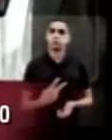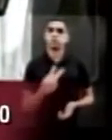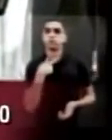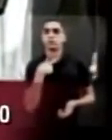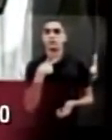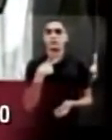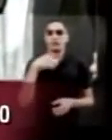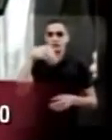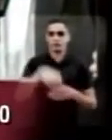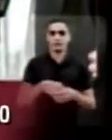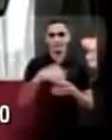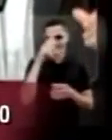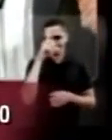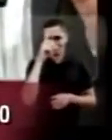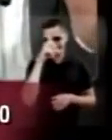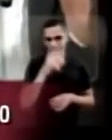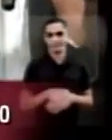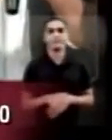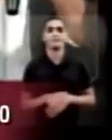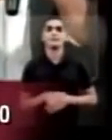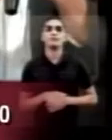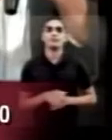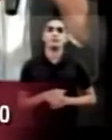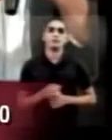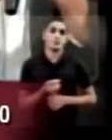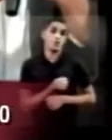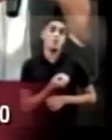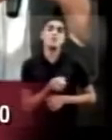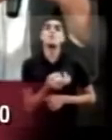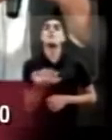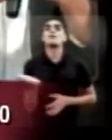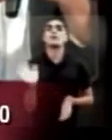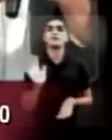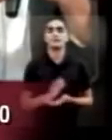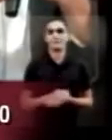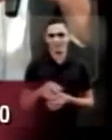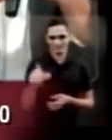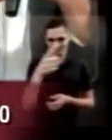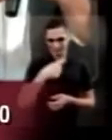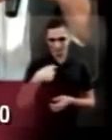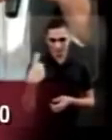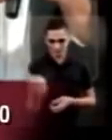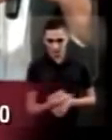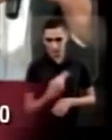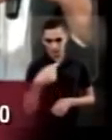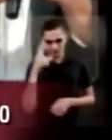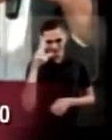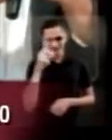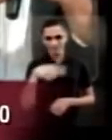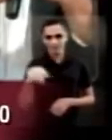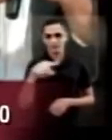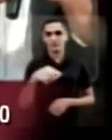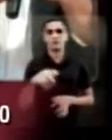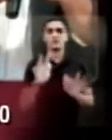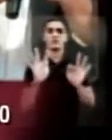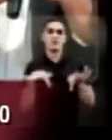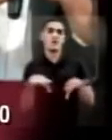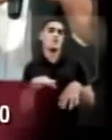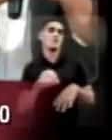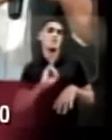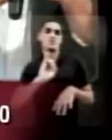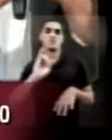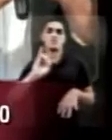Vocês se lembram, em agosto, final de julho, agosto, nós estávamos com